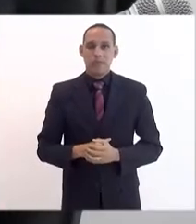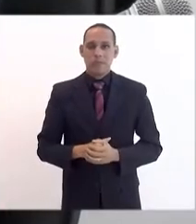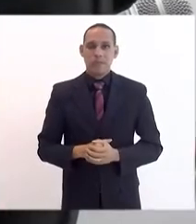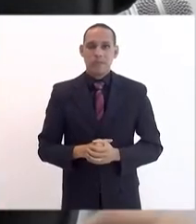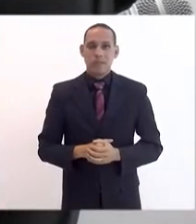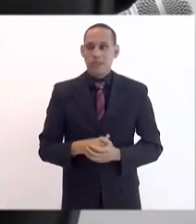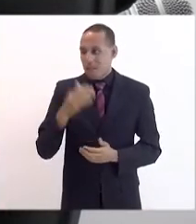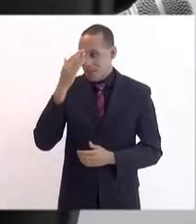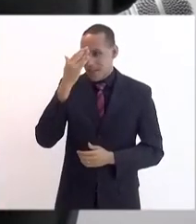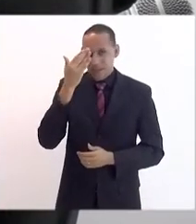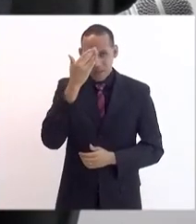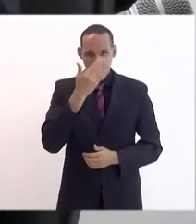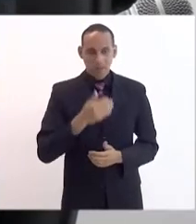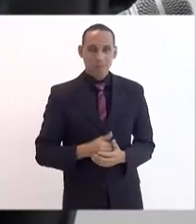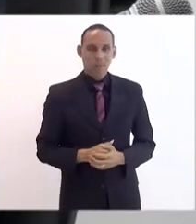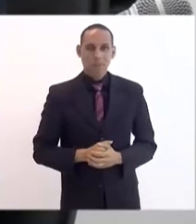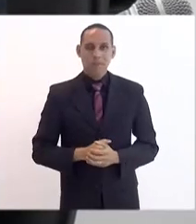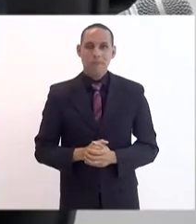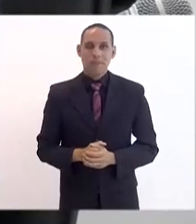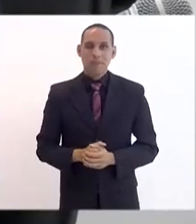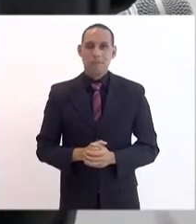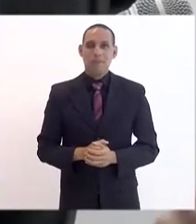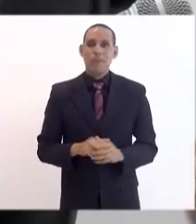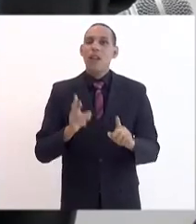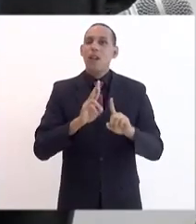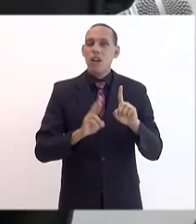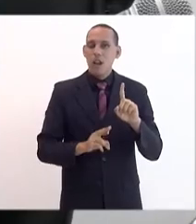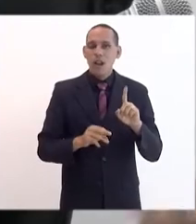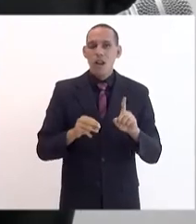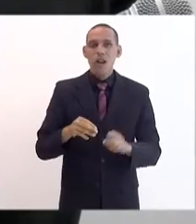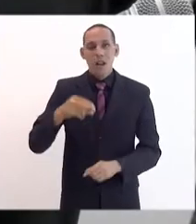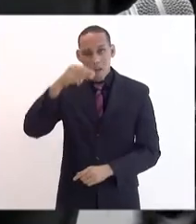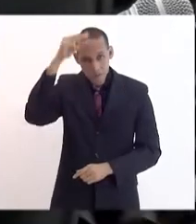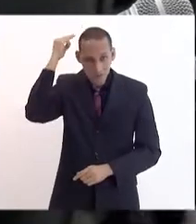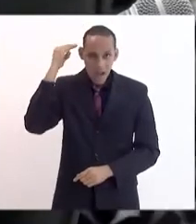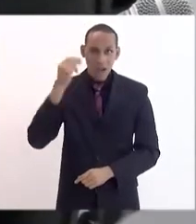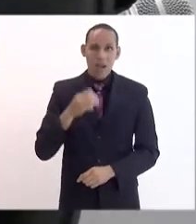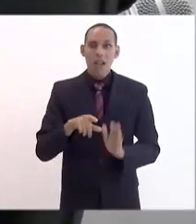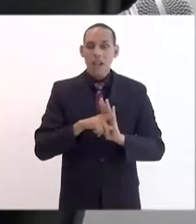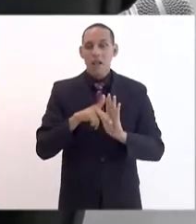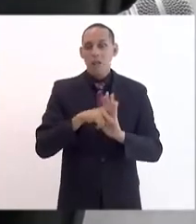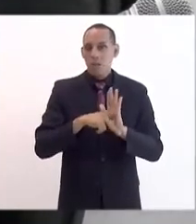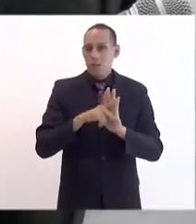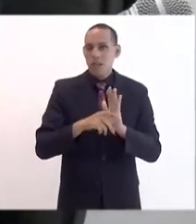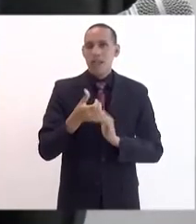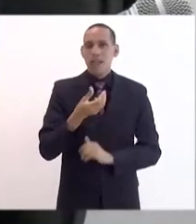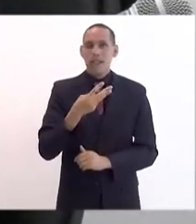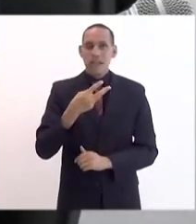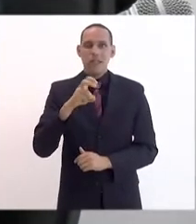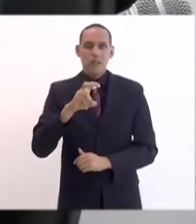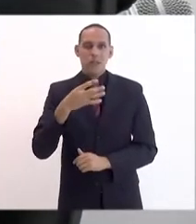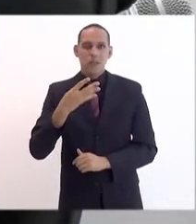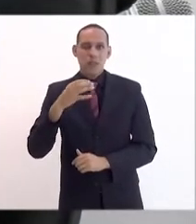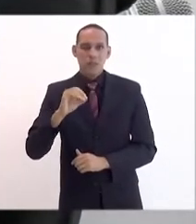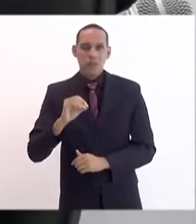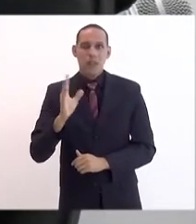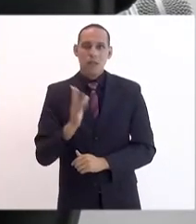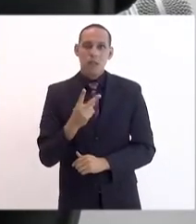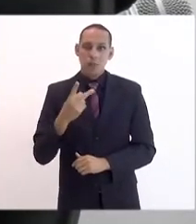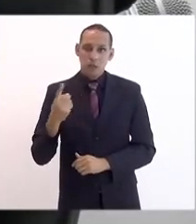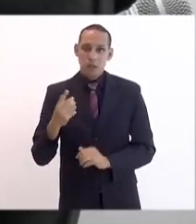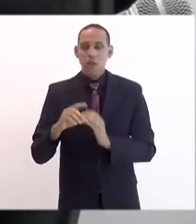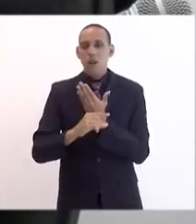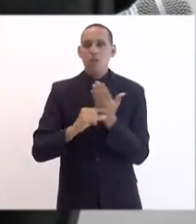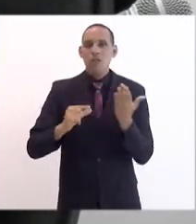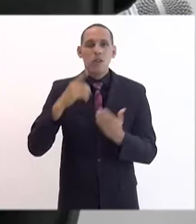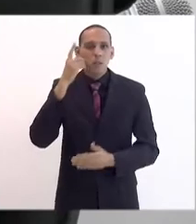Obrigado. Obrigado, hein? Relator, deputado Márcio Pacheco. Projeto de lei número 3540-2021, autoria do deputado Marcos Miller.